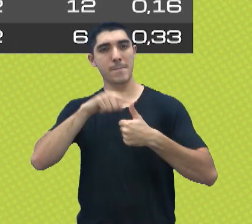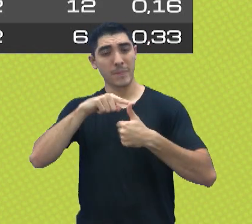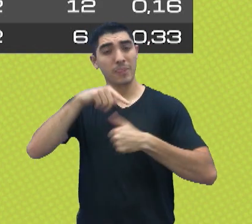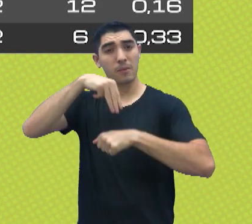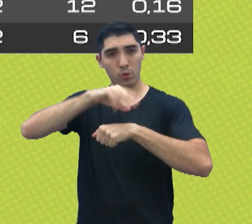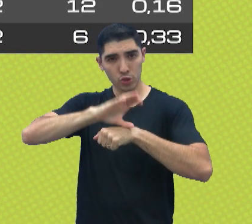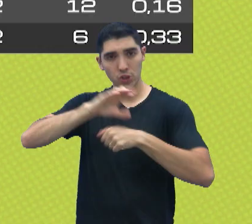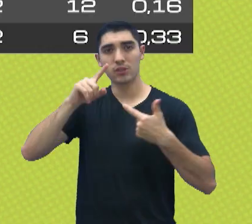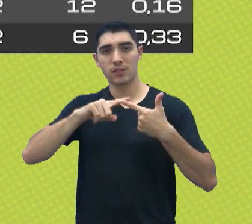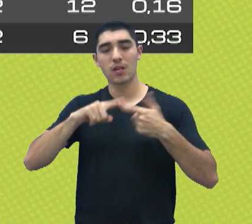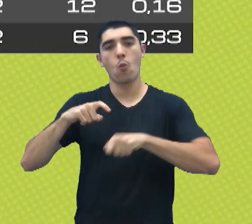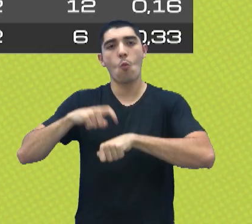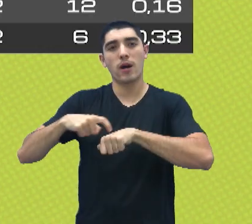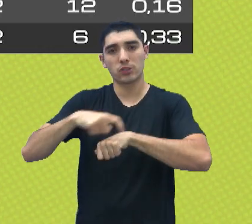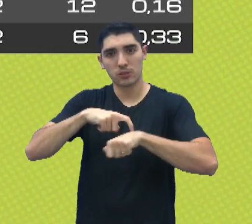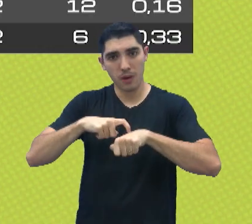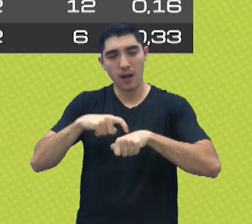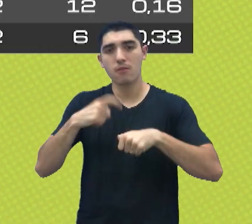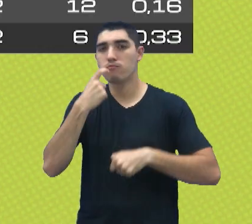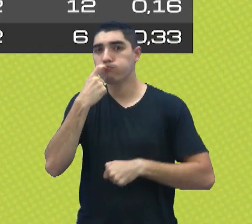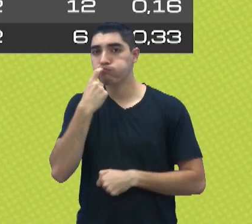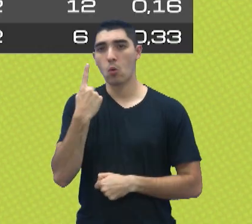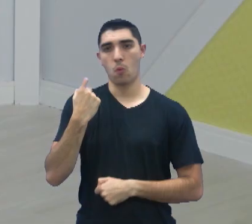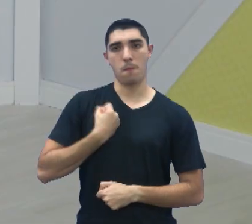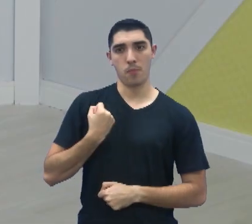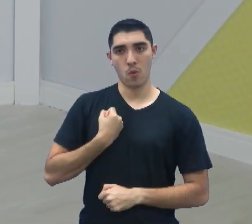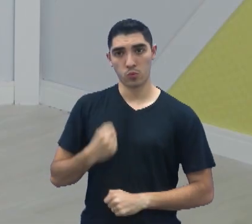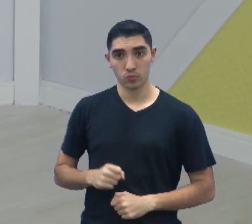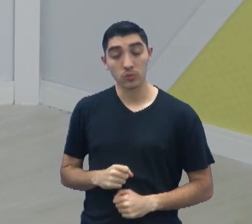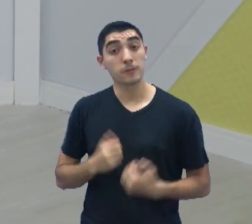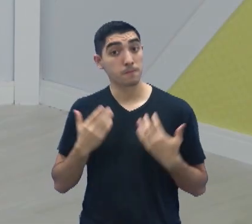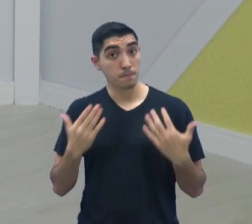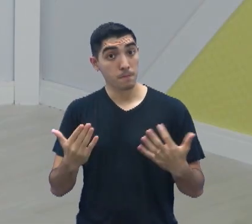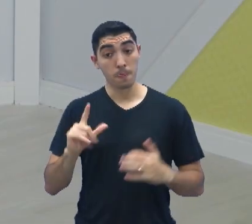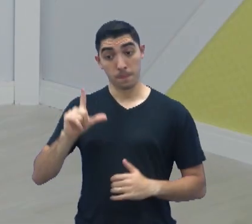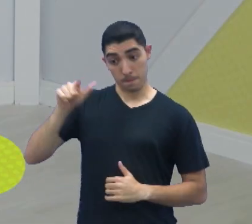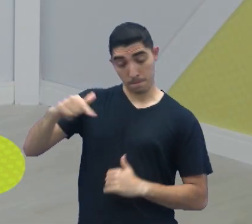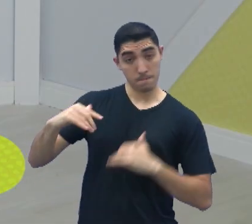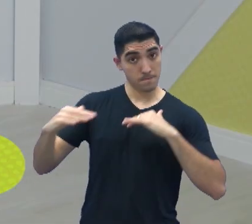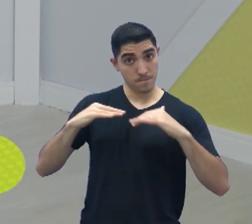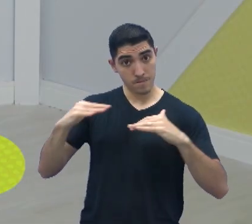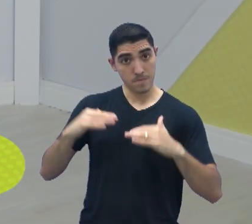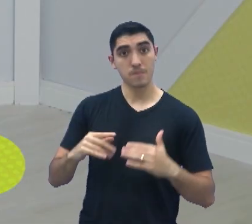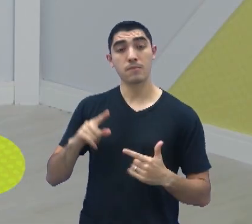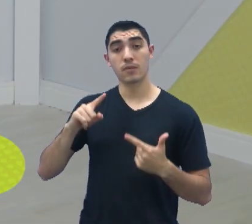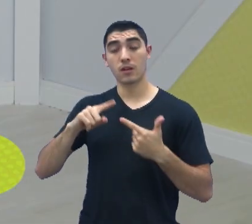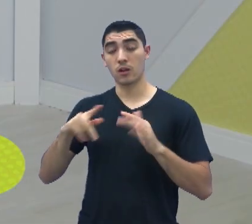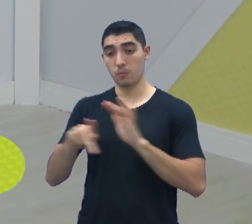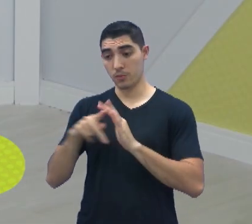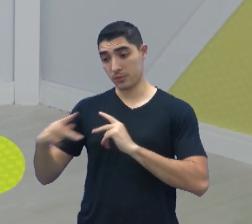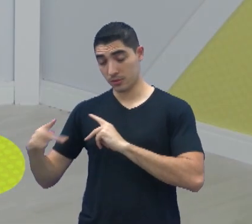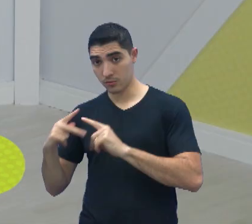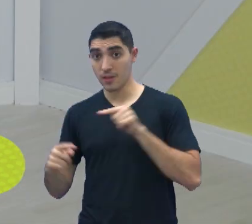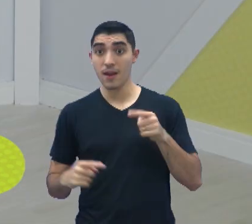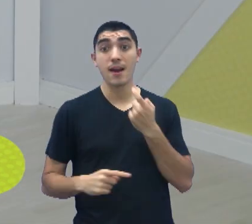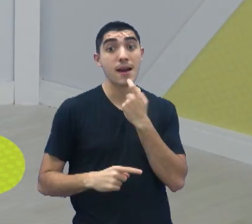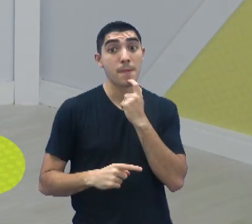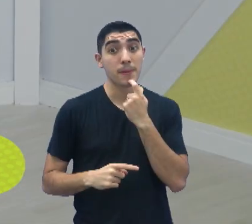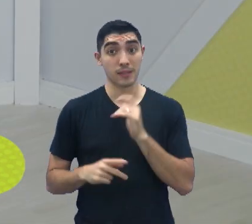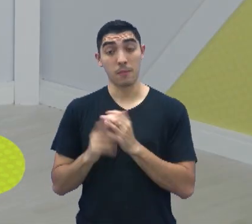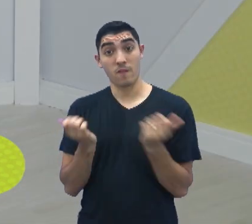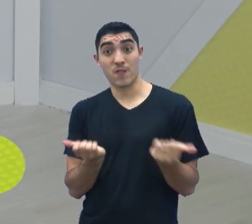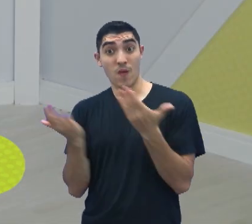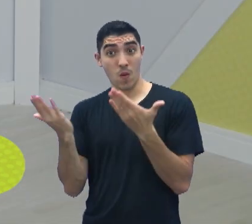e o Atibaia com apenas 1 ponto ganho. O São José ainda vai enfrentar na próxima rodada o Campinas, pedreira fora de casa lá no